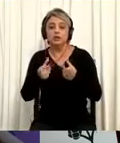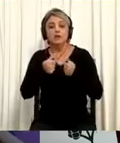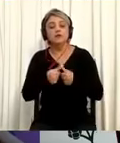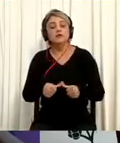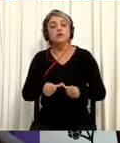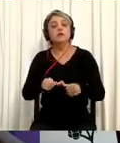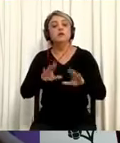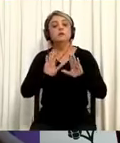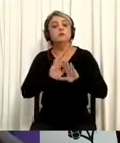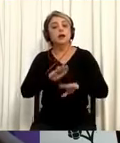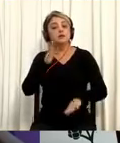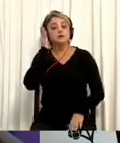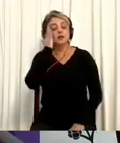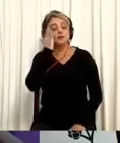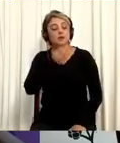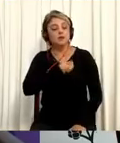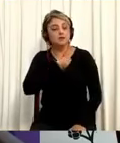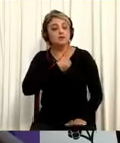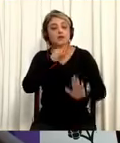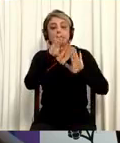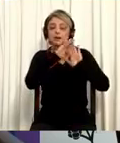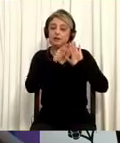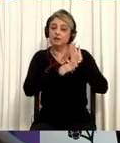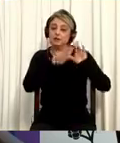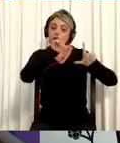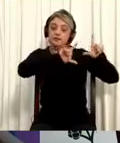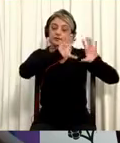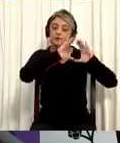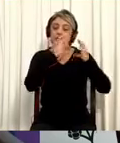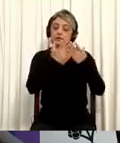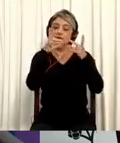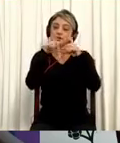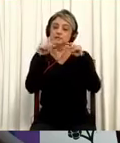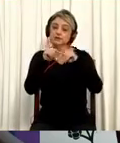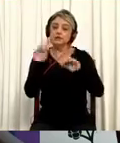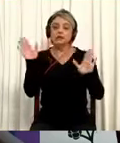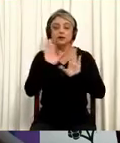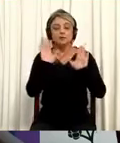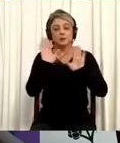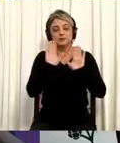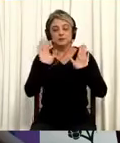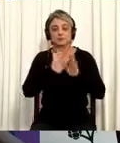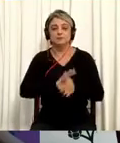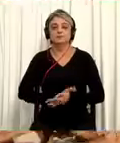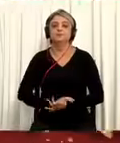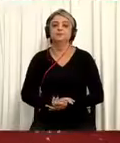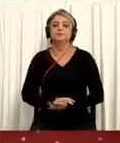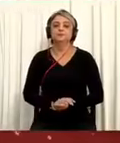aqui mais um Saber Viver, continue com a programação da TV Comunitária de Brasília e até a próxima.